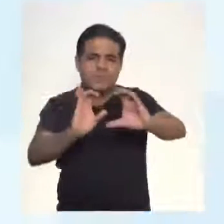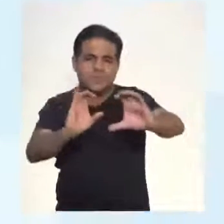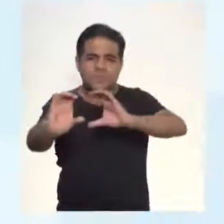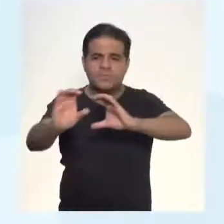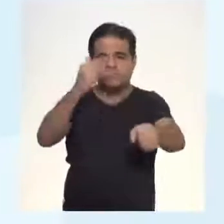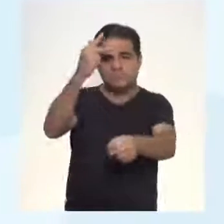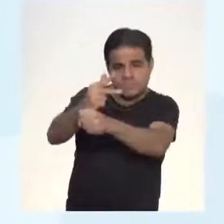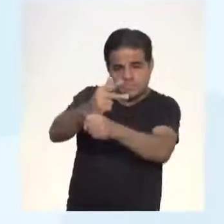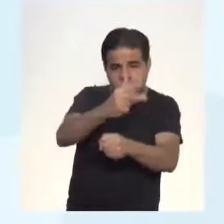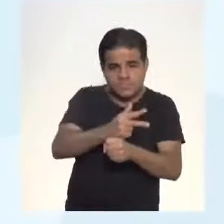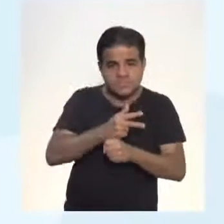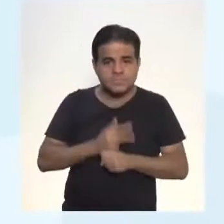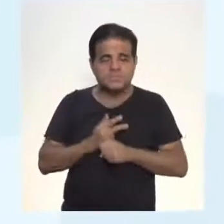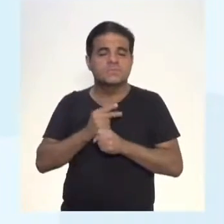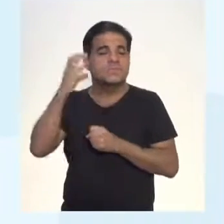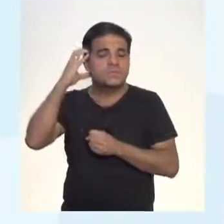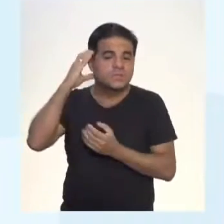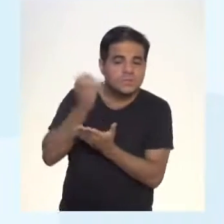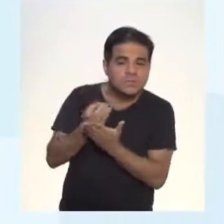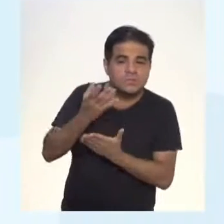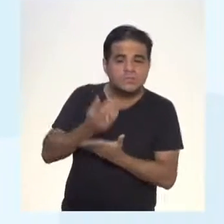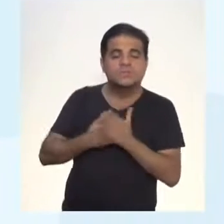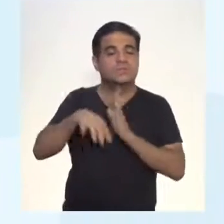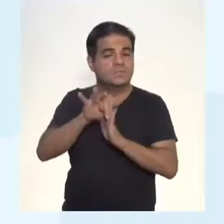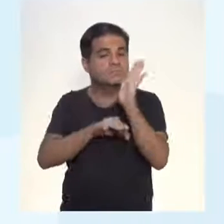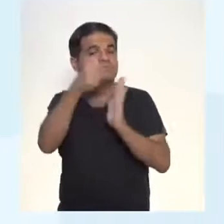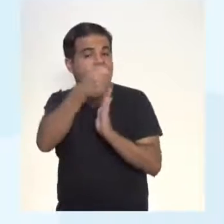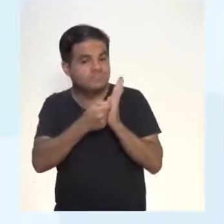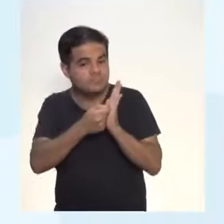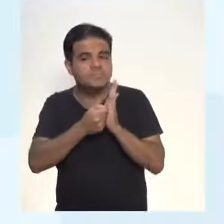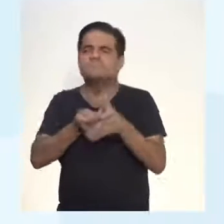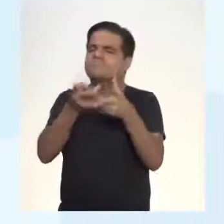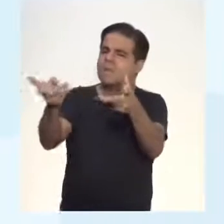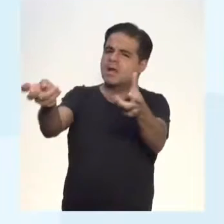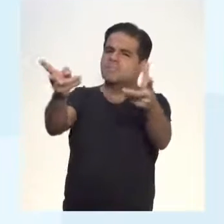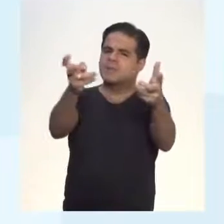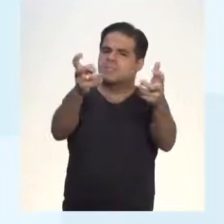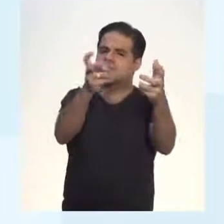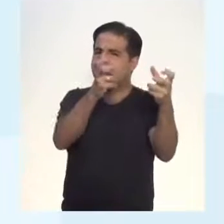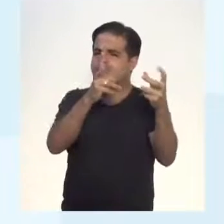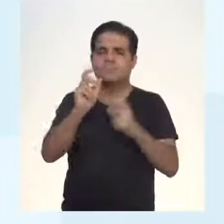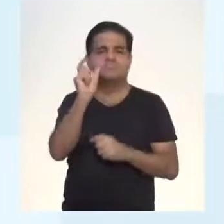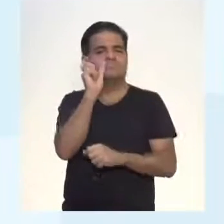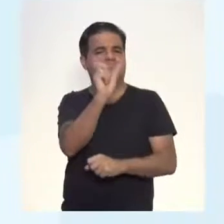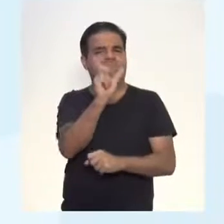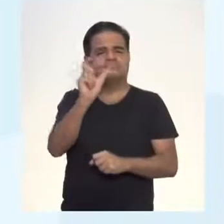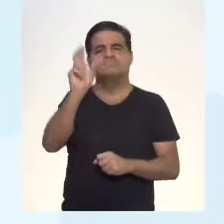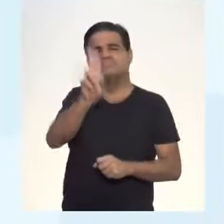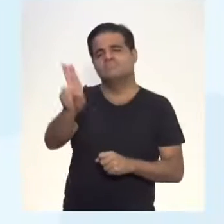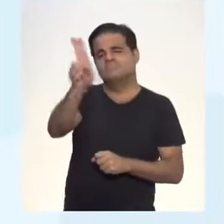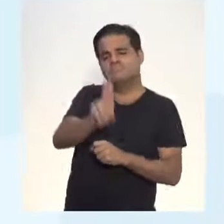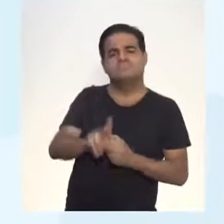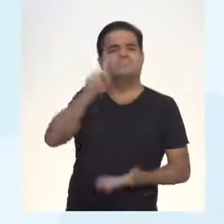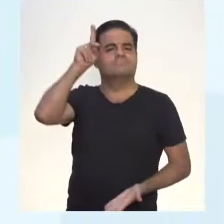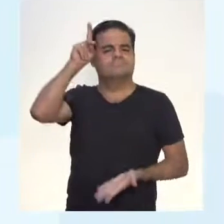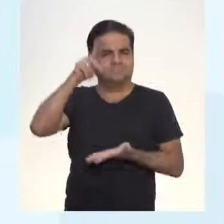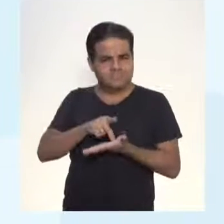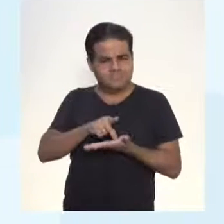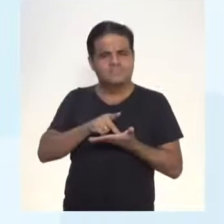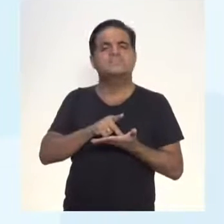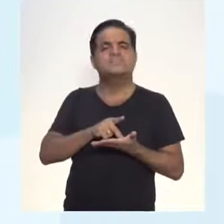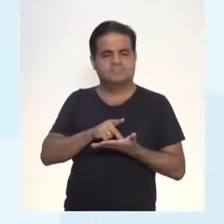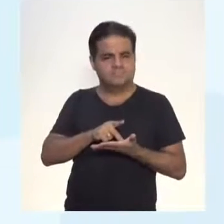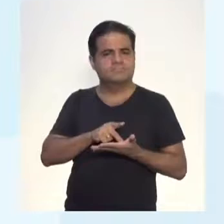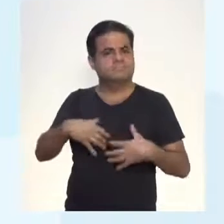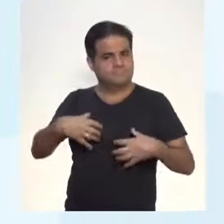de vídeos, áudios e também de um texto escrito. Percebemos e utilizamos a palavra no sentido verdadeiro, real da